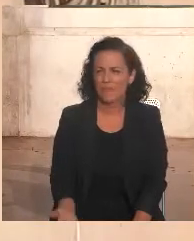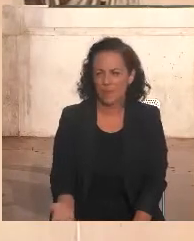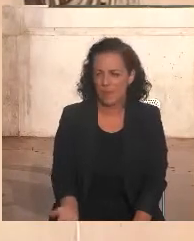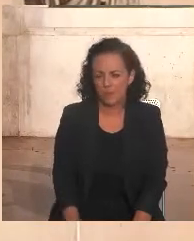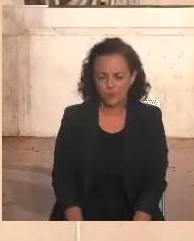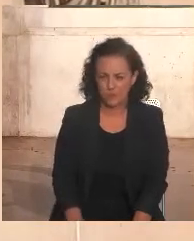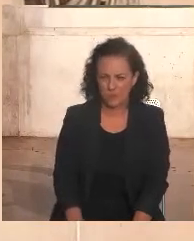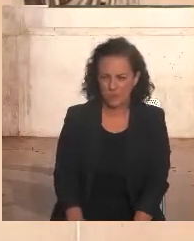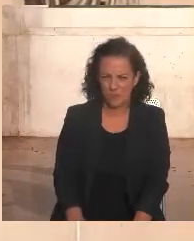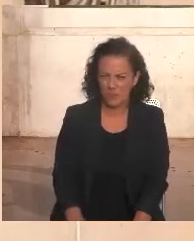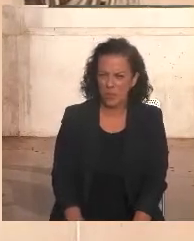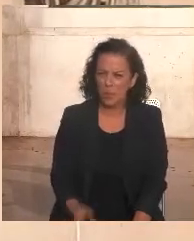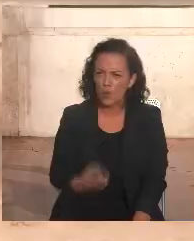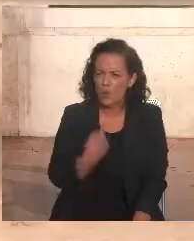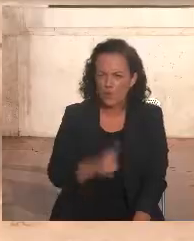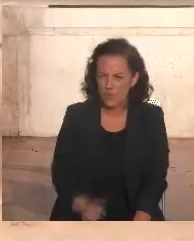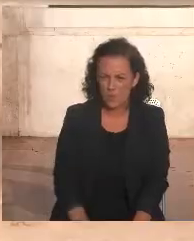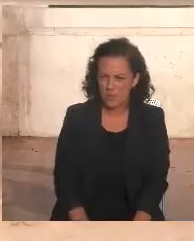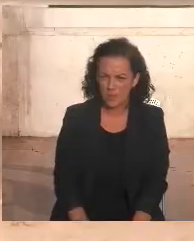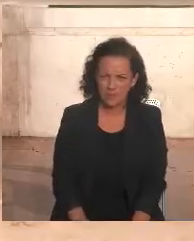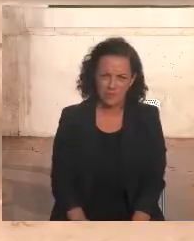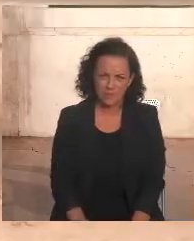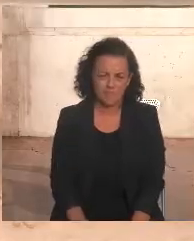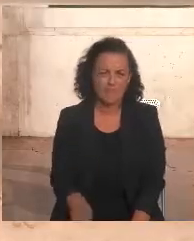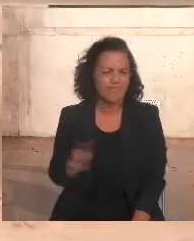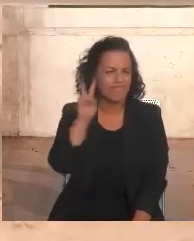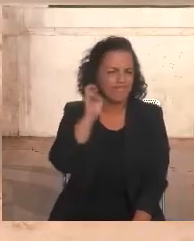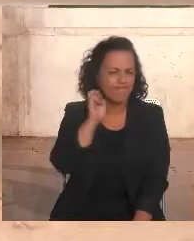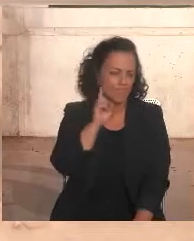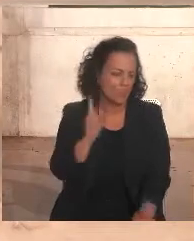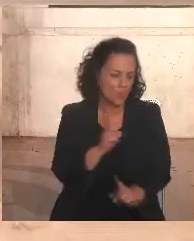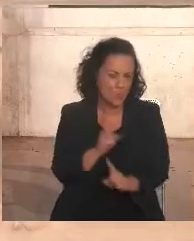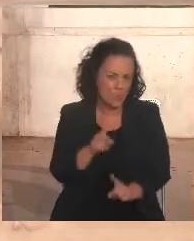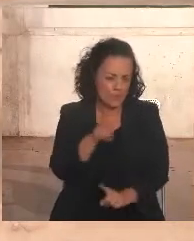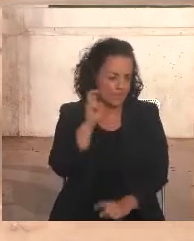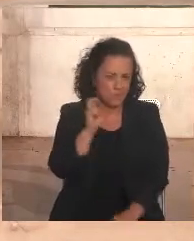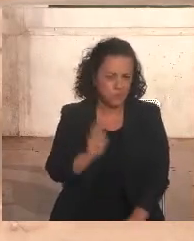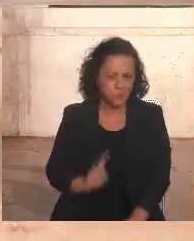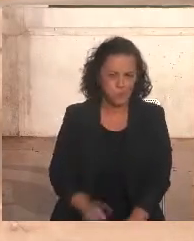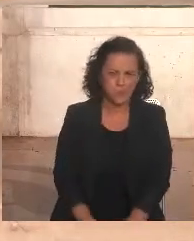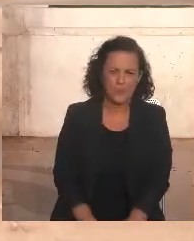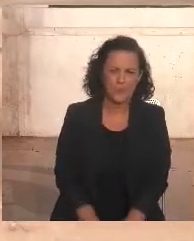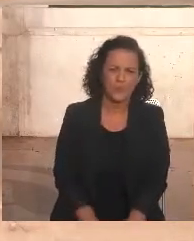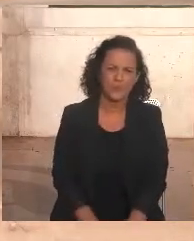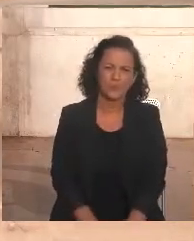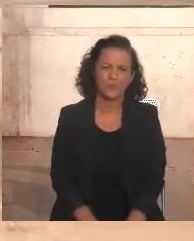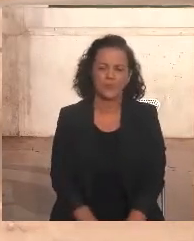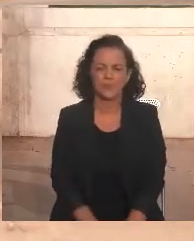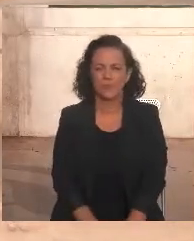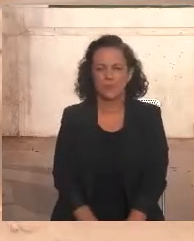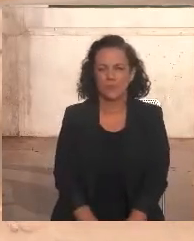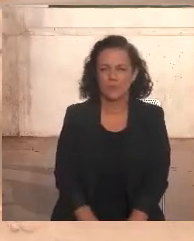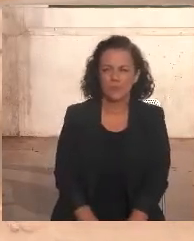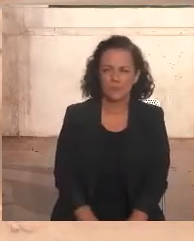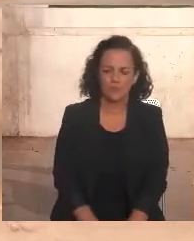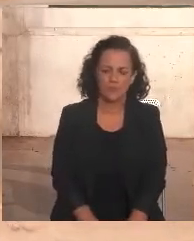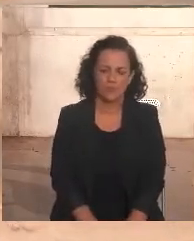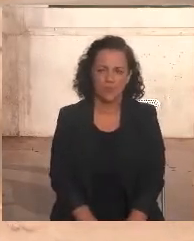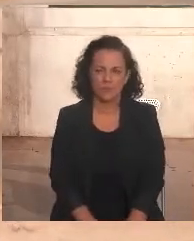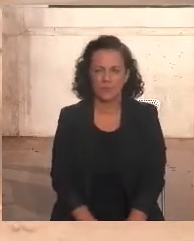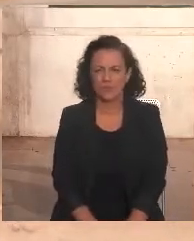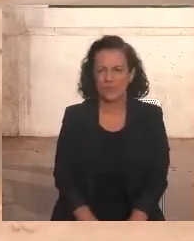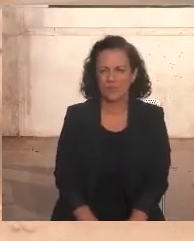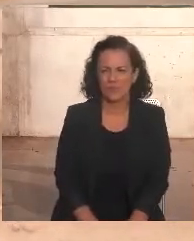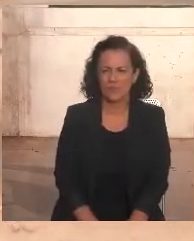Vejo ao longe, dou tudo que trago ao vento. Não guardo o que trava, que o peso